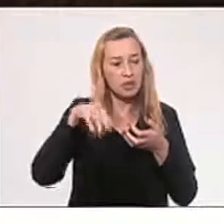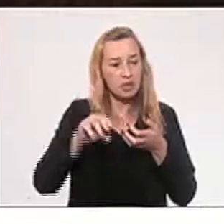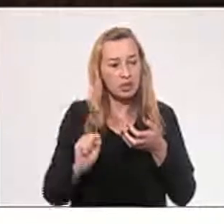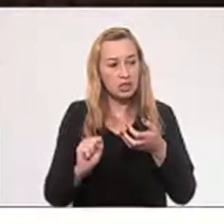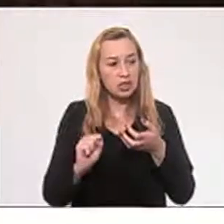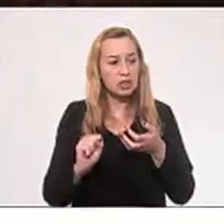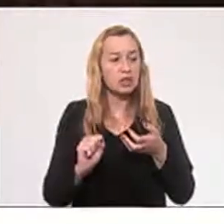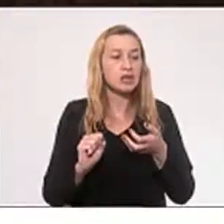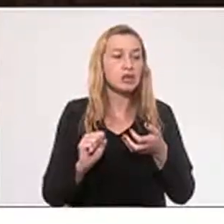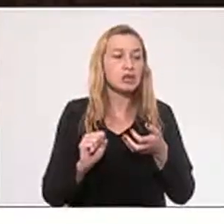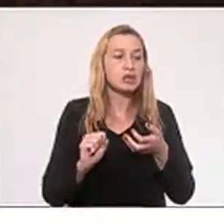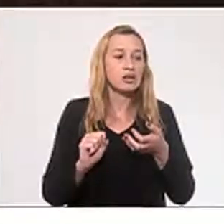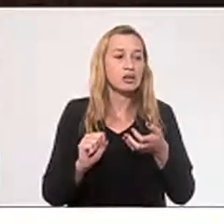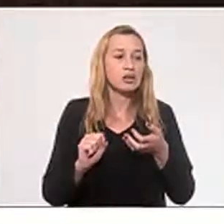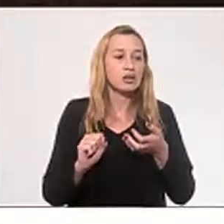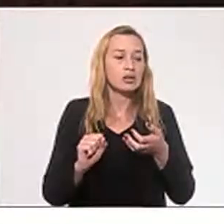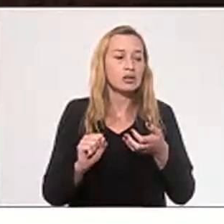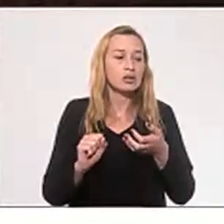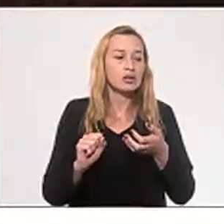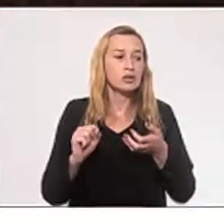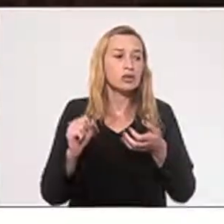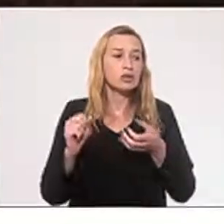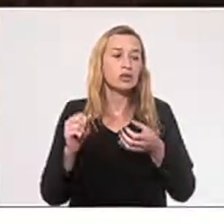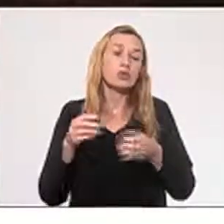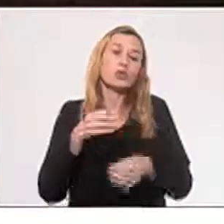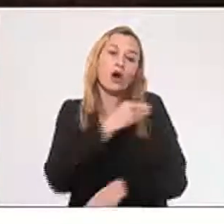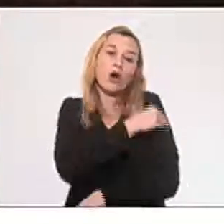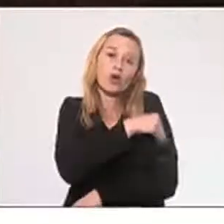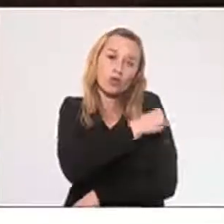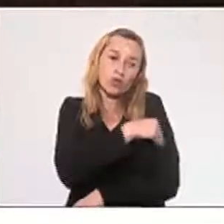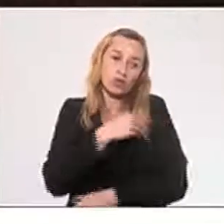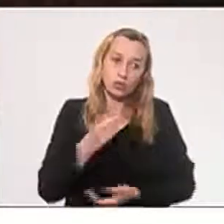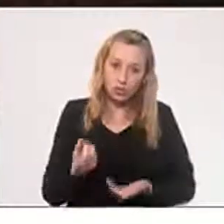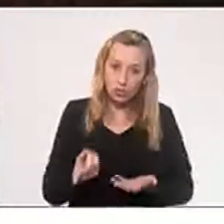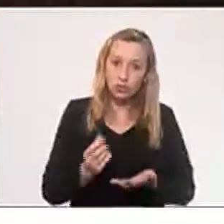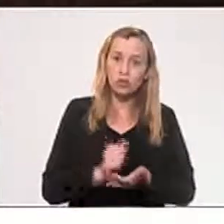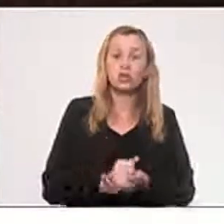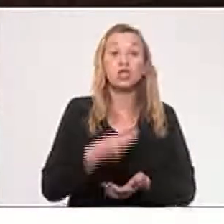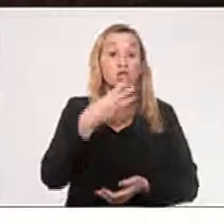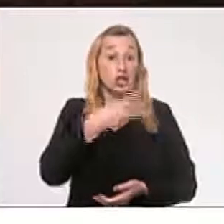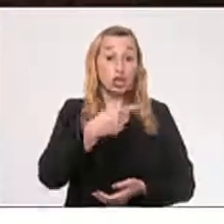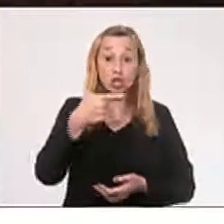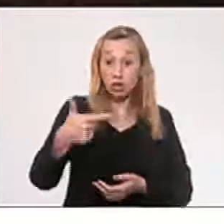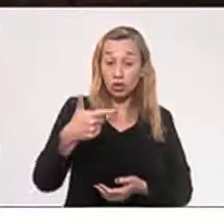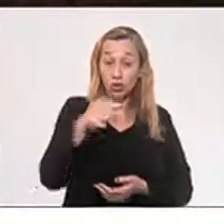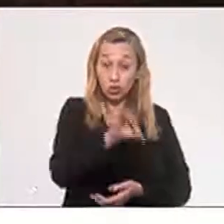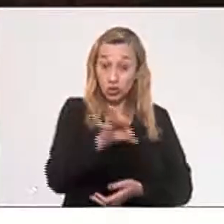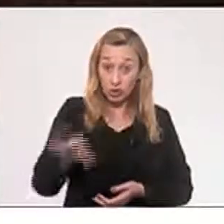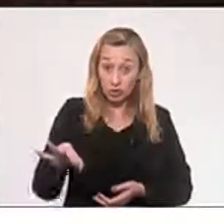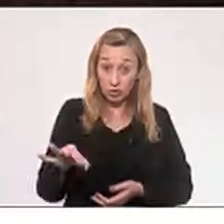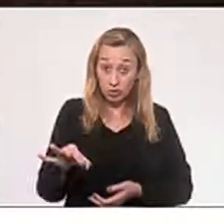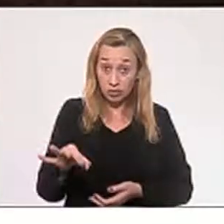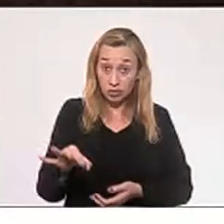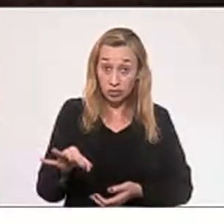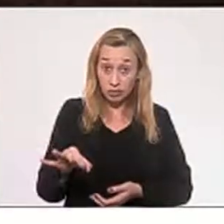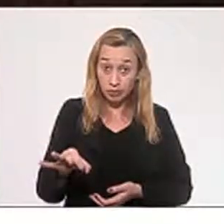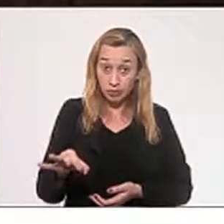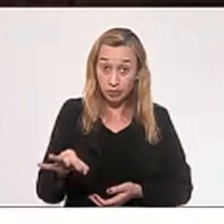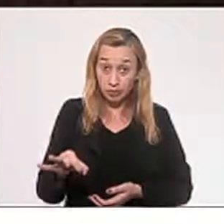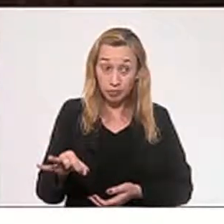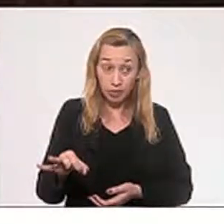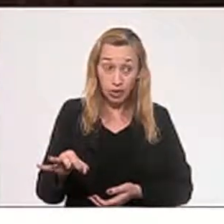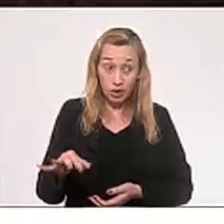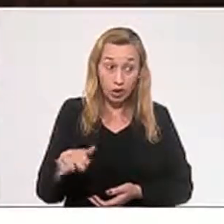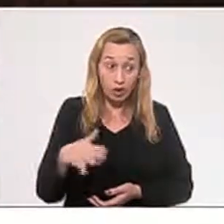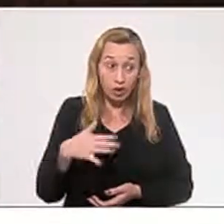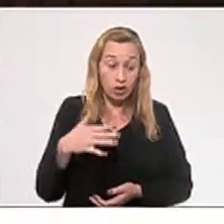sobre o álcool hidratado de 32%. Eu estou